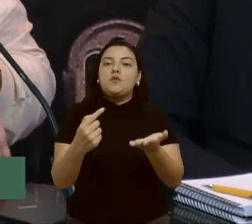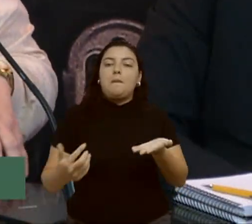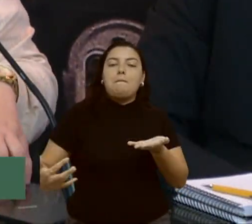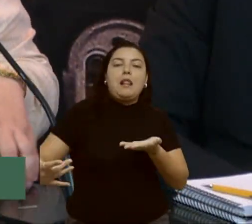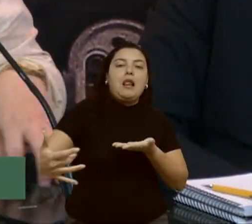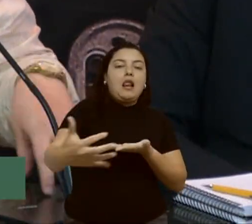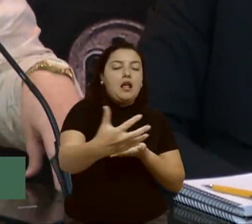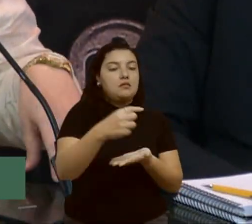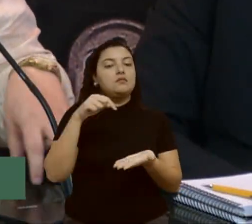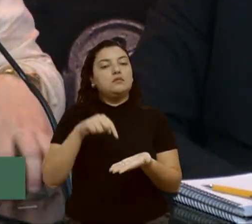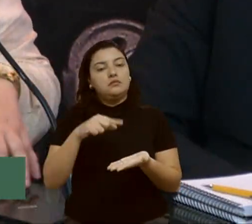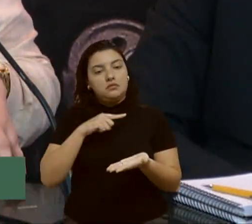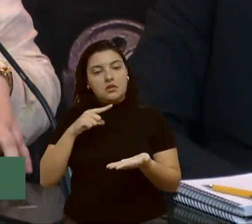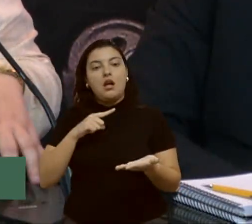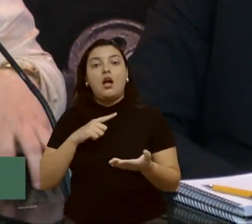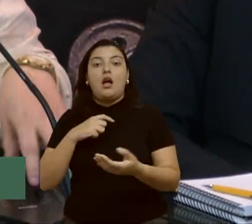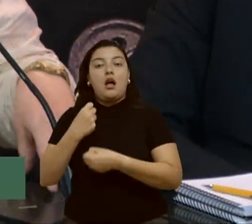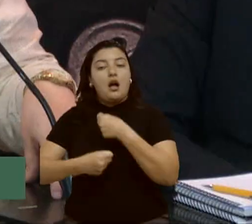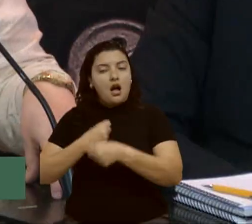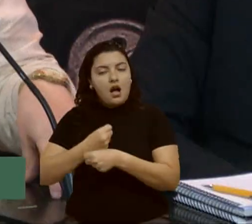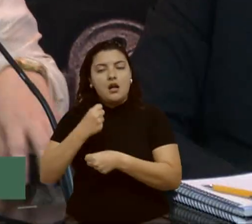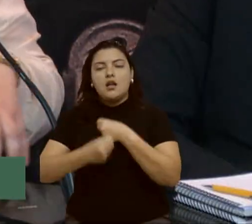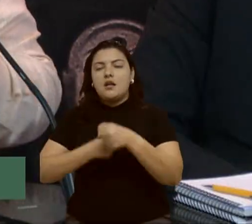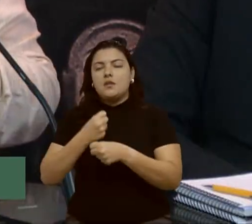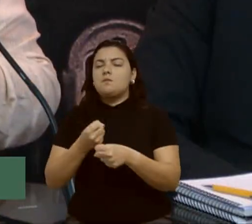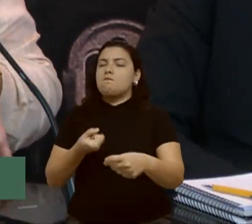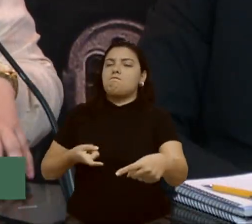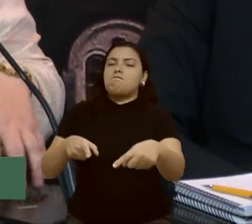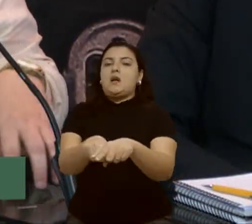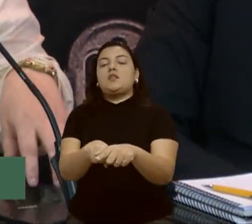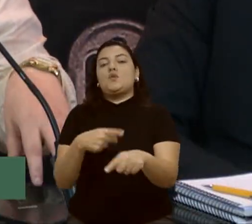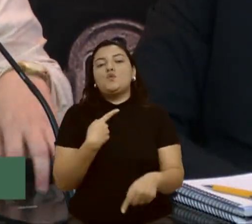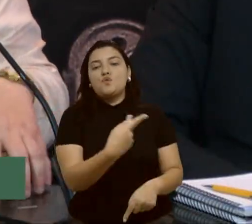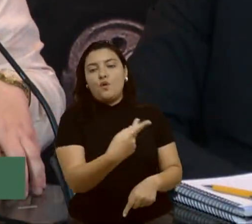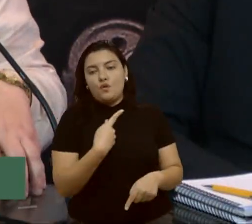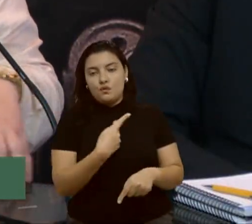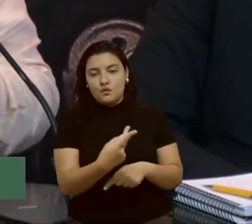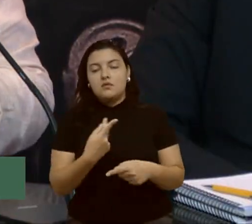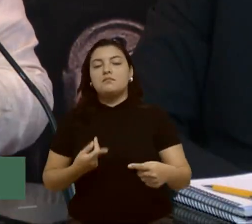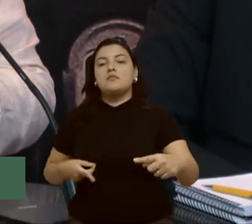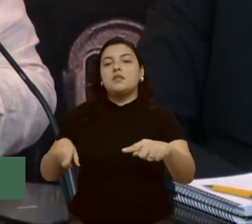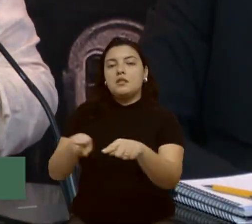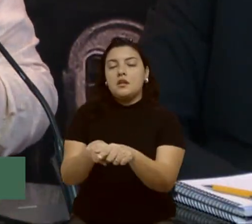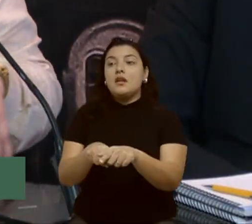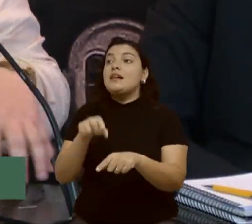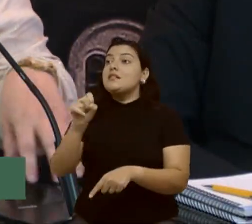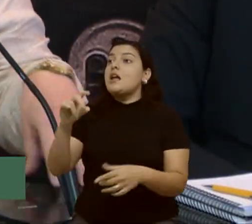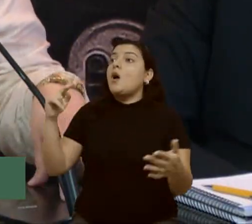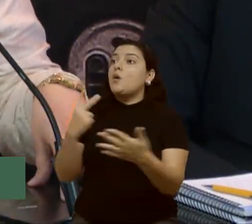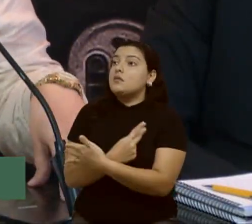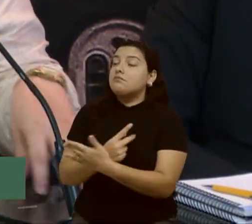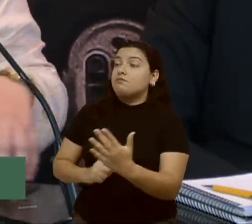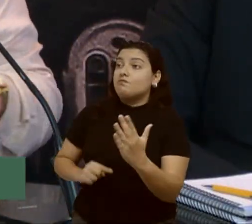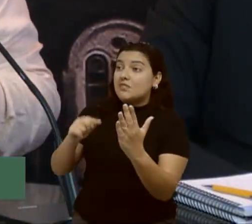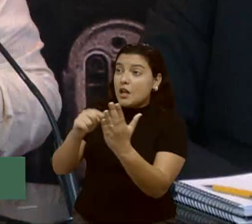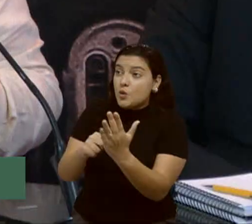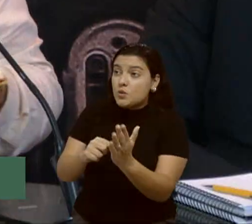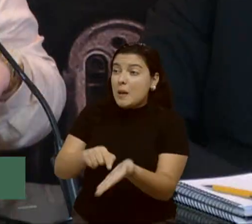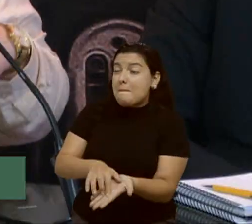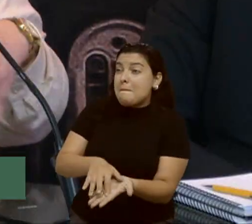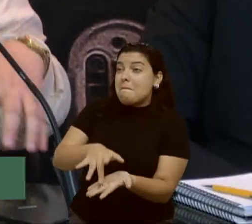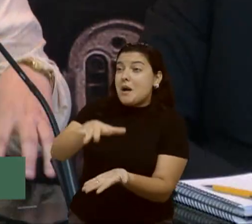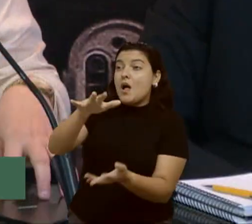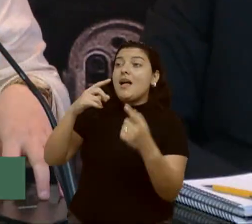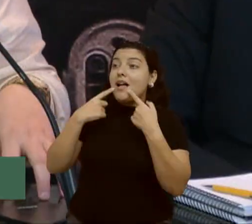inclusive, tem anos que a gente faz essa parceria com a AGFIS, recebemos essas demandas de denúncias, né, dos consumidores com